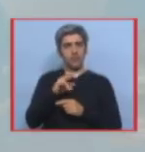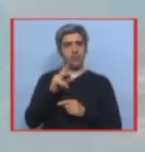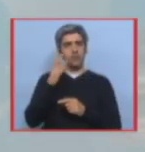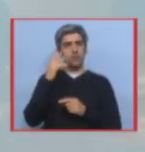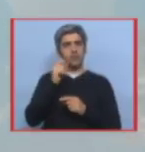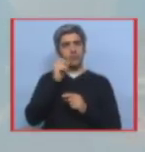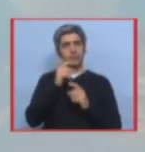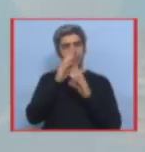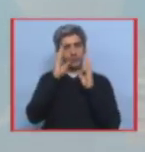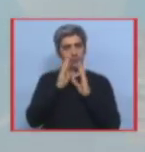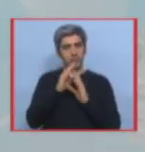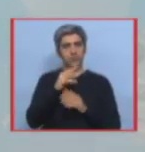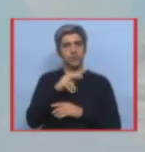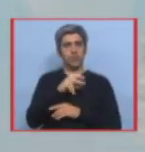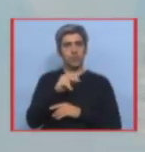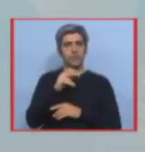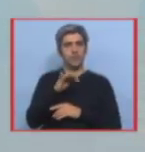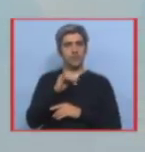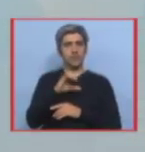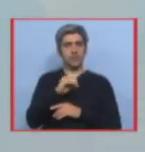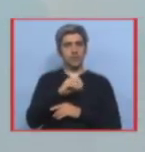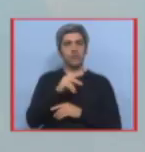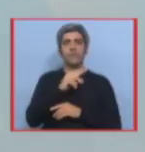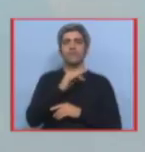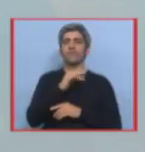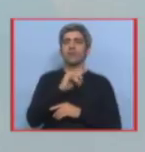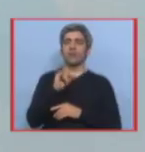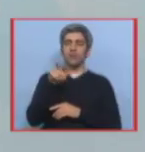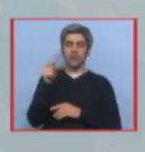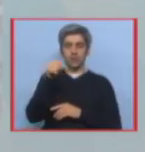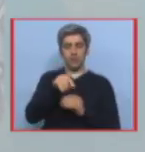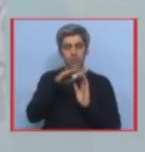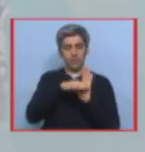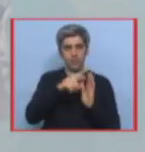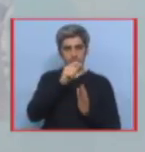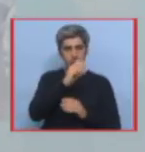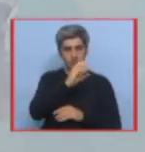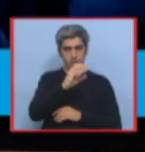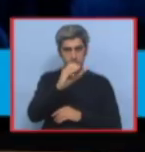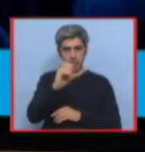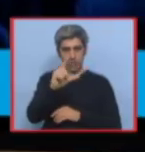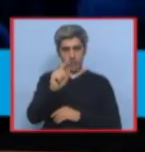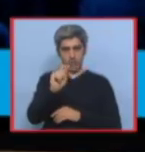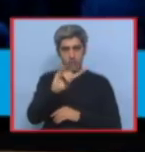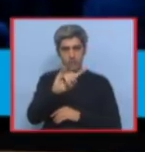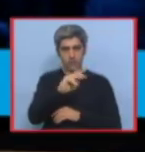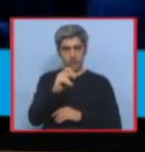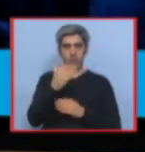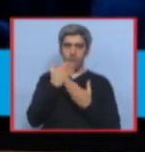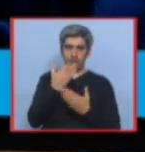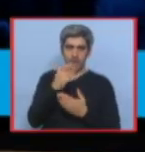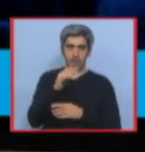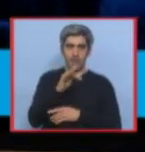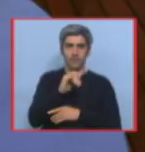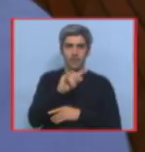Menores Franciscanos, Frei Armindo Carvalho, que está neste programa Eclésia. Muito boa tarde. Obrigado, Frei Armindo, por